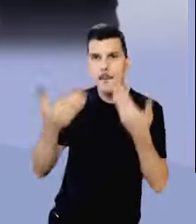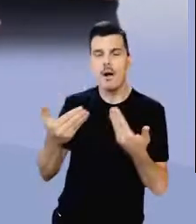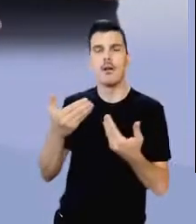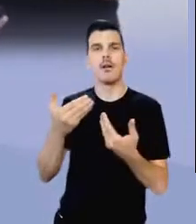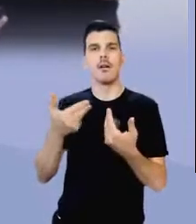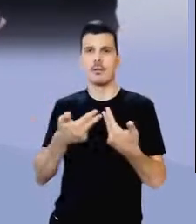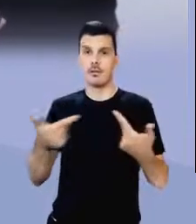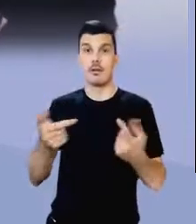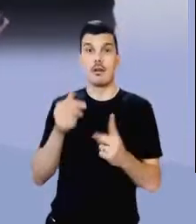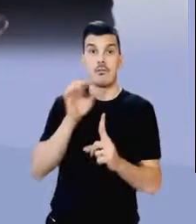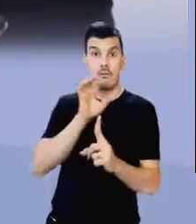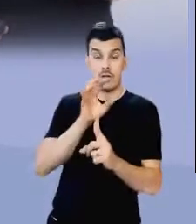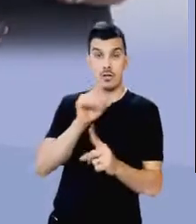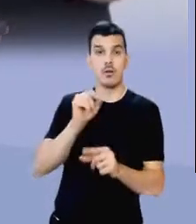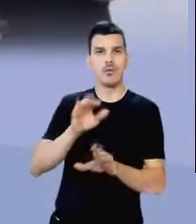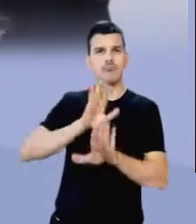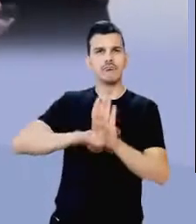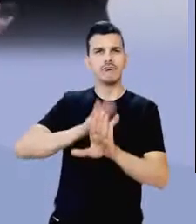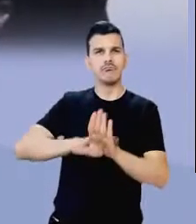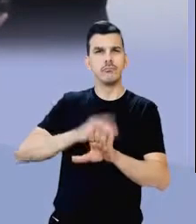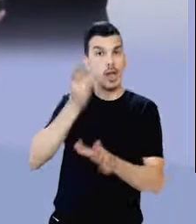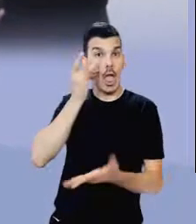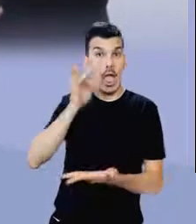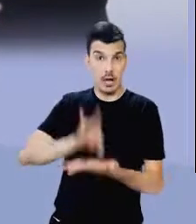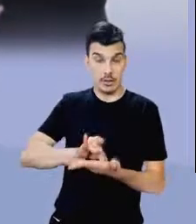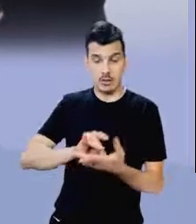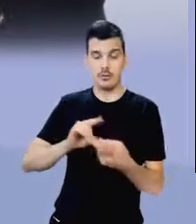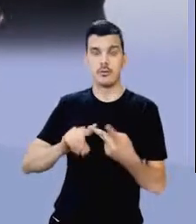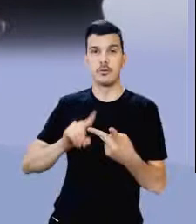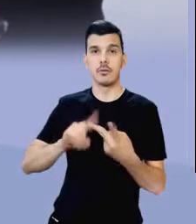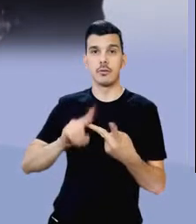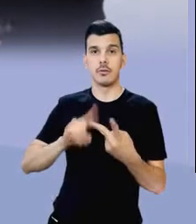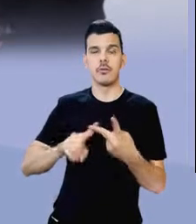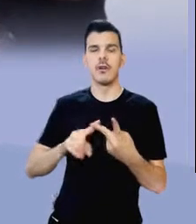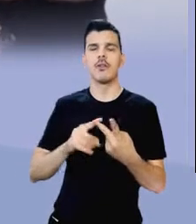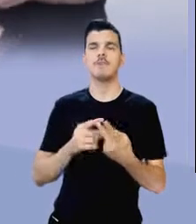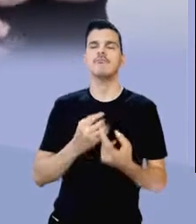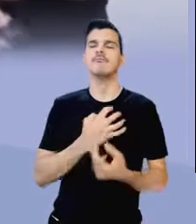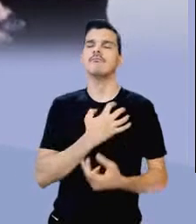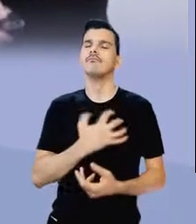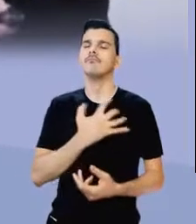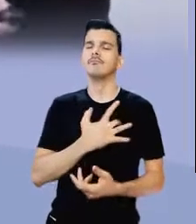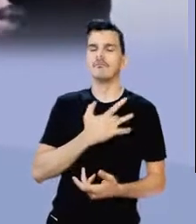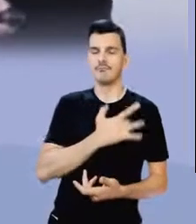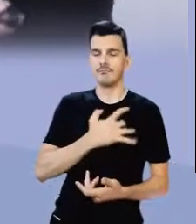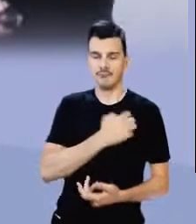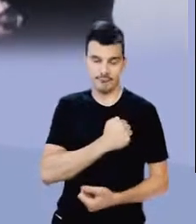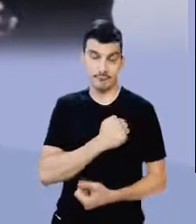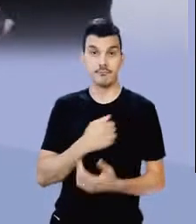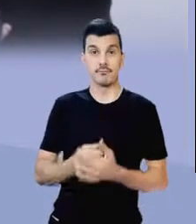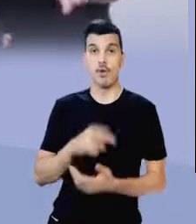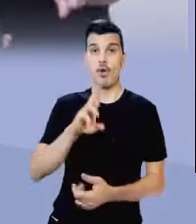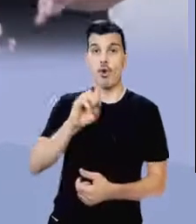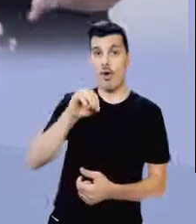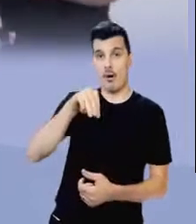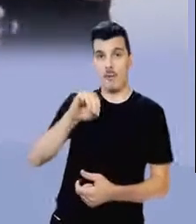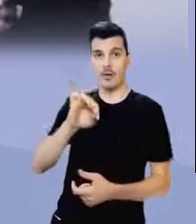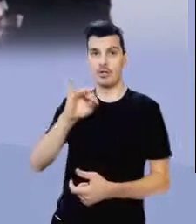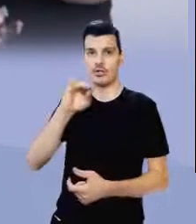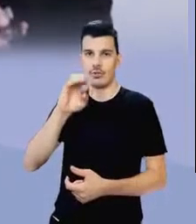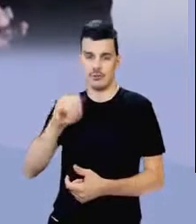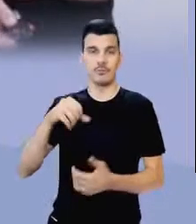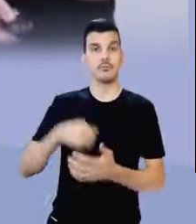trabalhar influenciados por ideais realistas e por ideais românticos. O tema, como já disse,